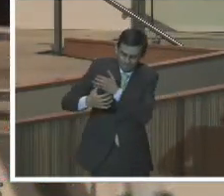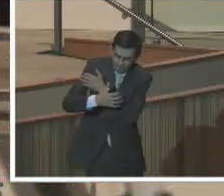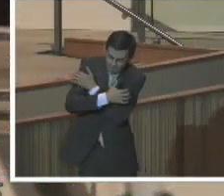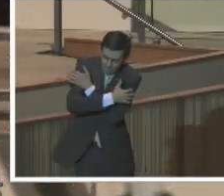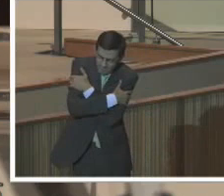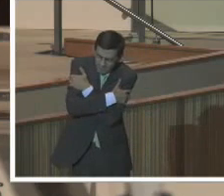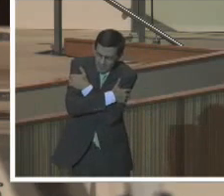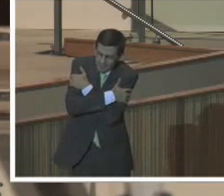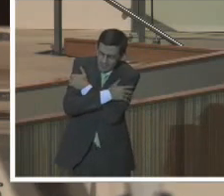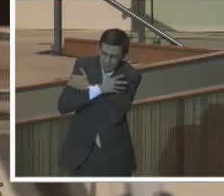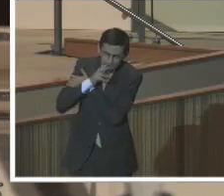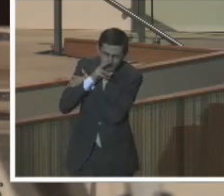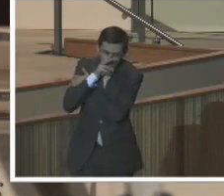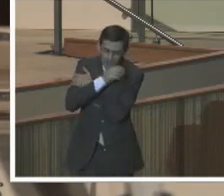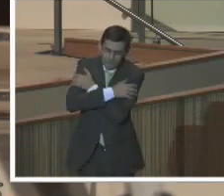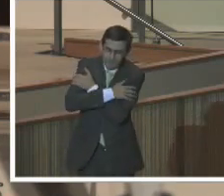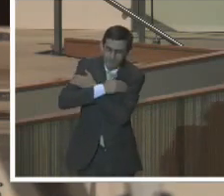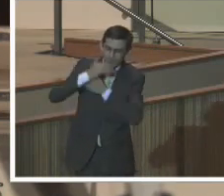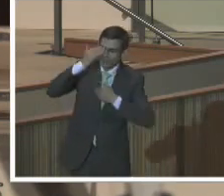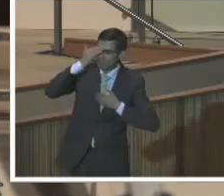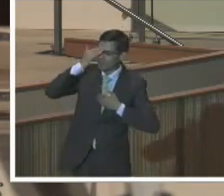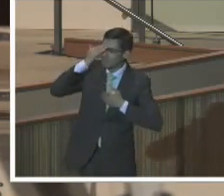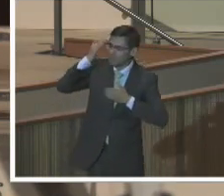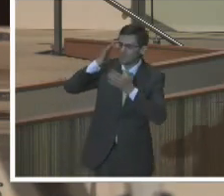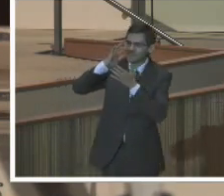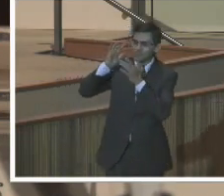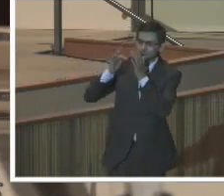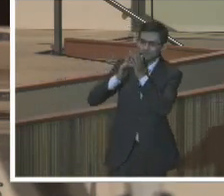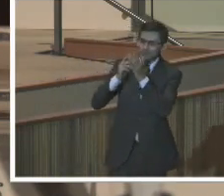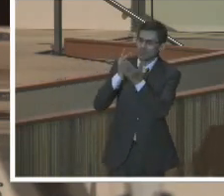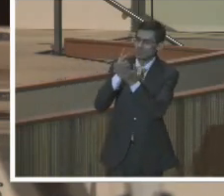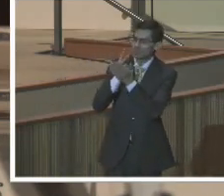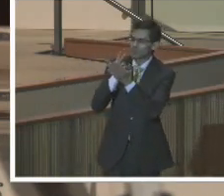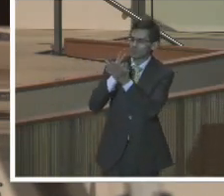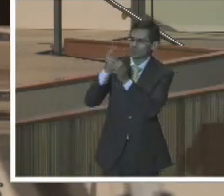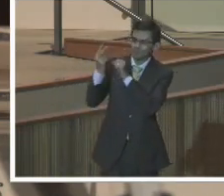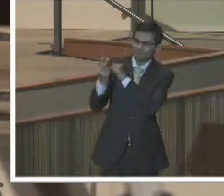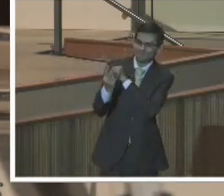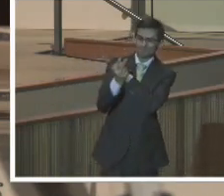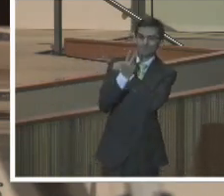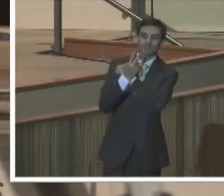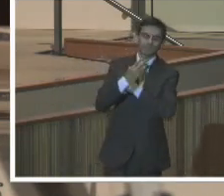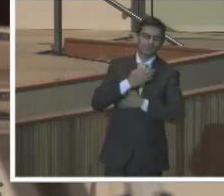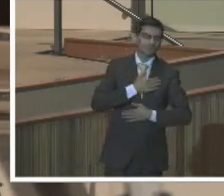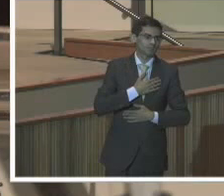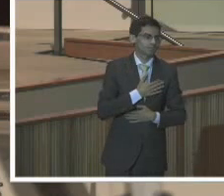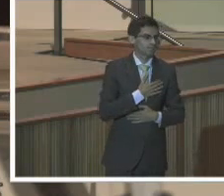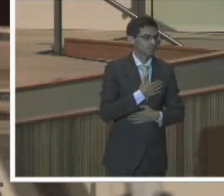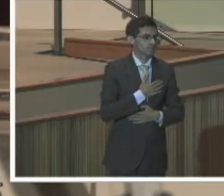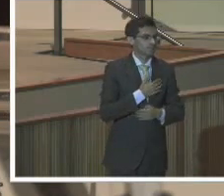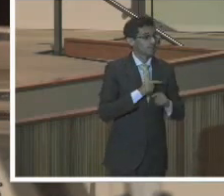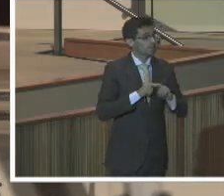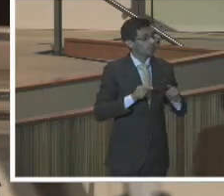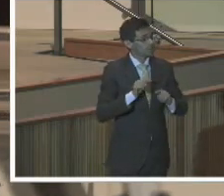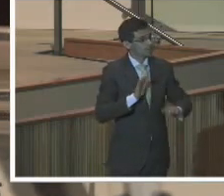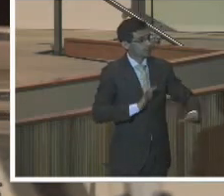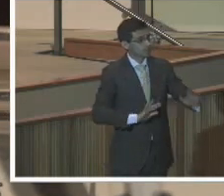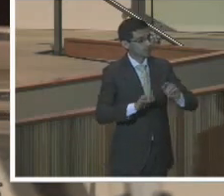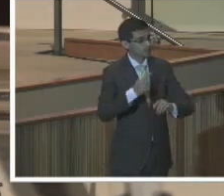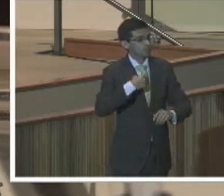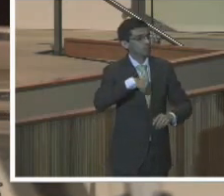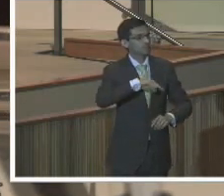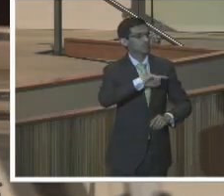e dizer: obrigado, Jesus, porque o Senhor me carrega no colo. Mas às vezes a gente é tão grande,